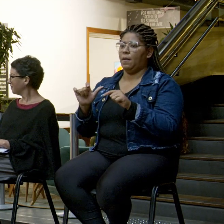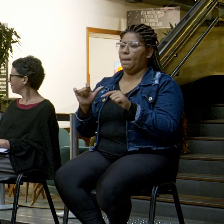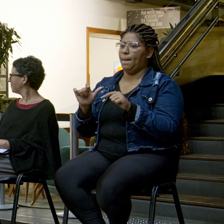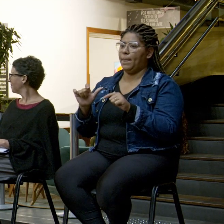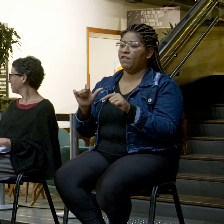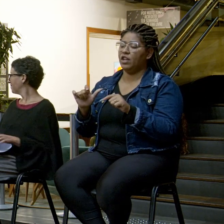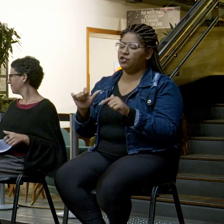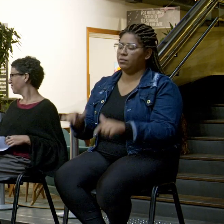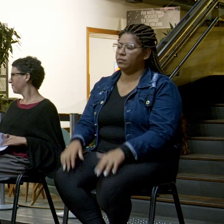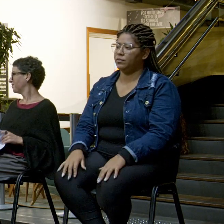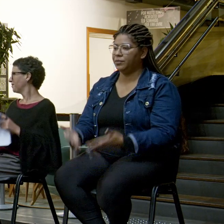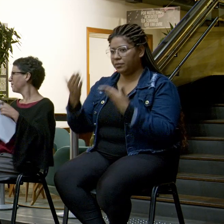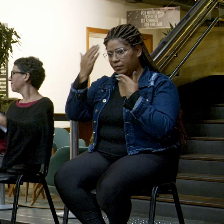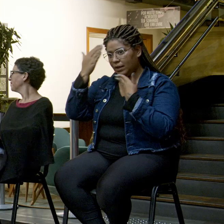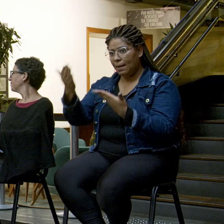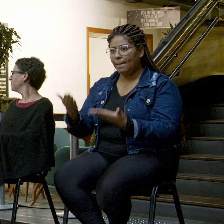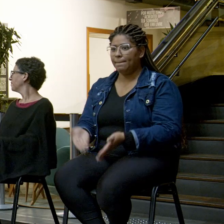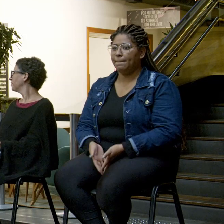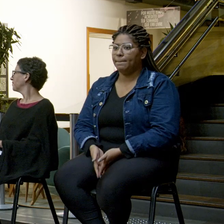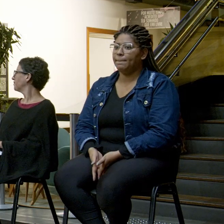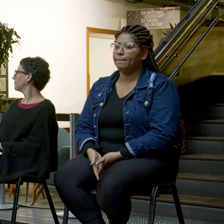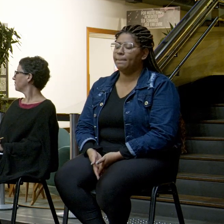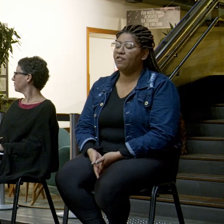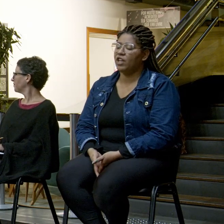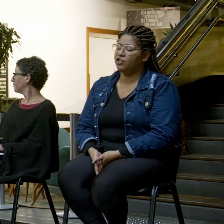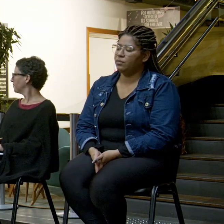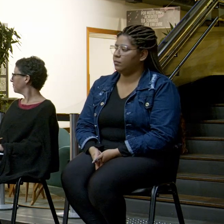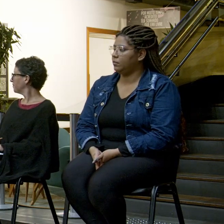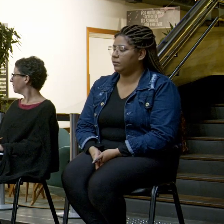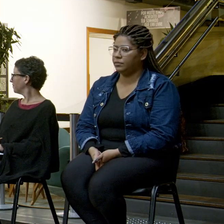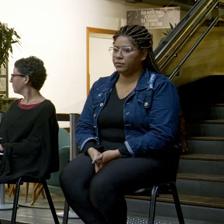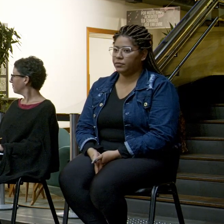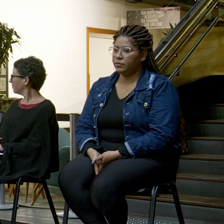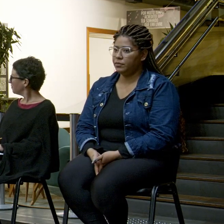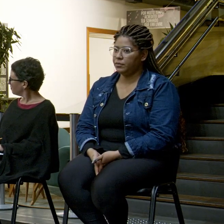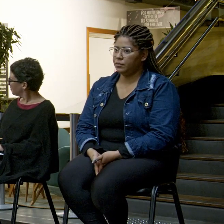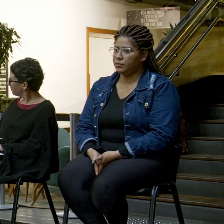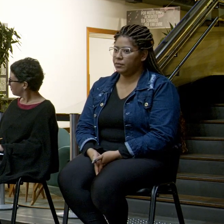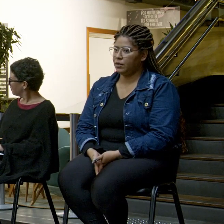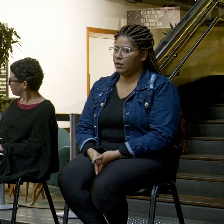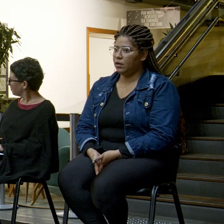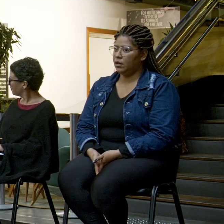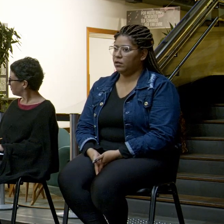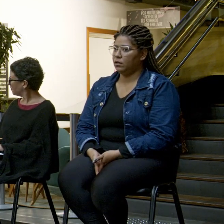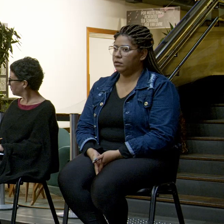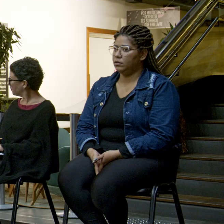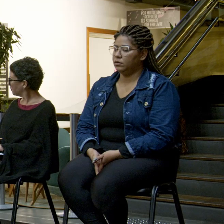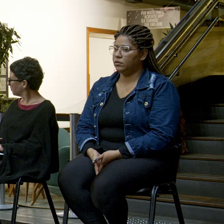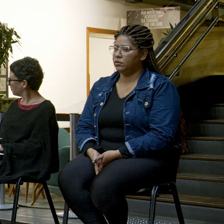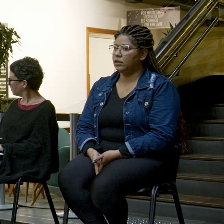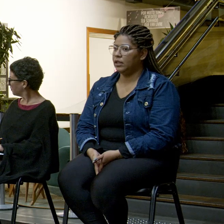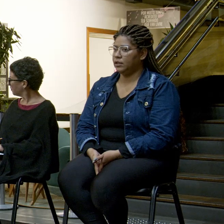isso. Obrigada. Obrigada, Fernanda. Eu vou fazer o seguinte, vou passar direto para a Sui e aí a gente faz